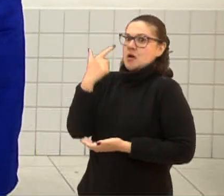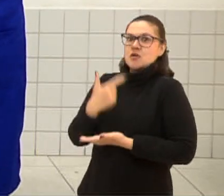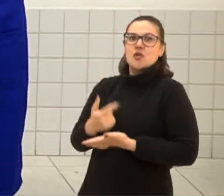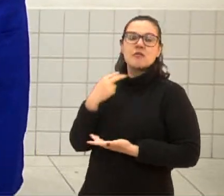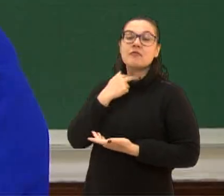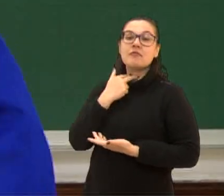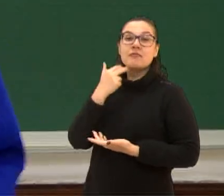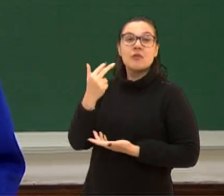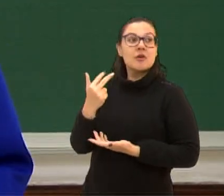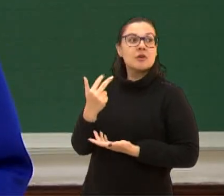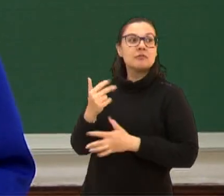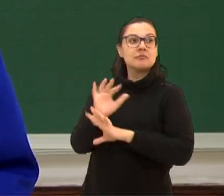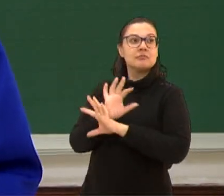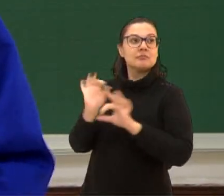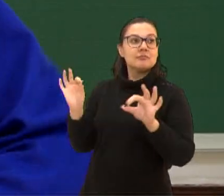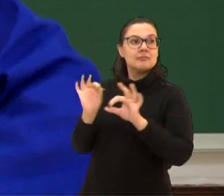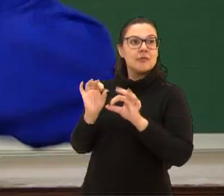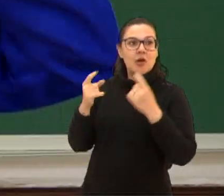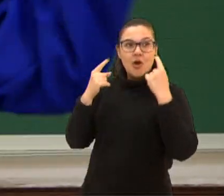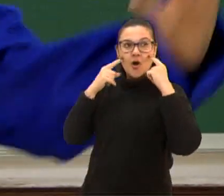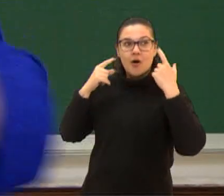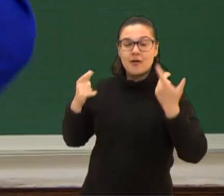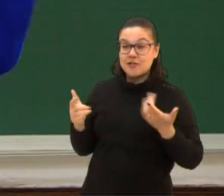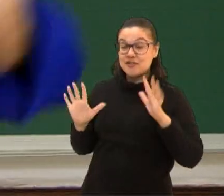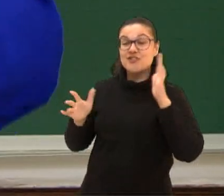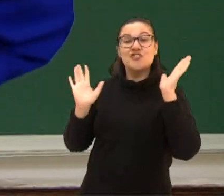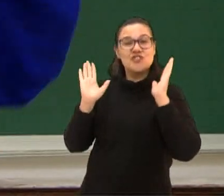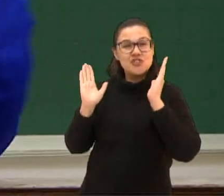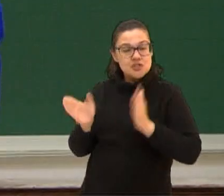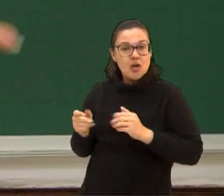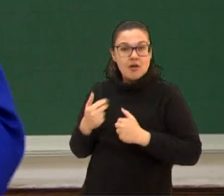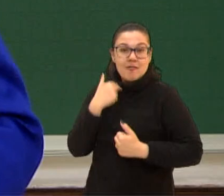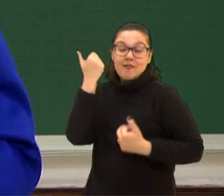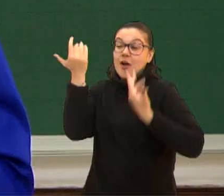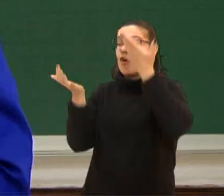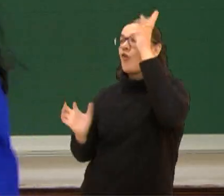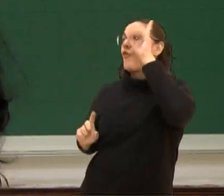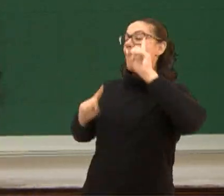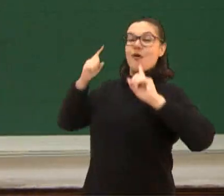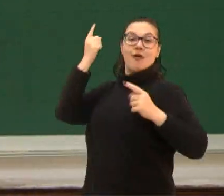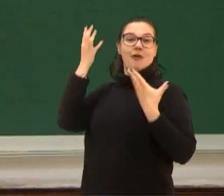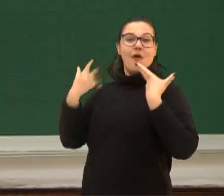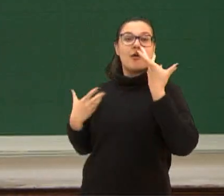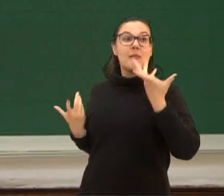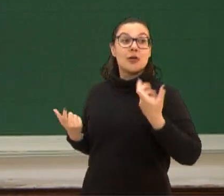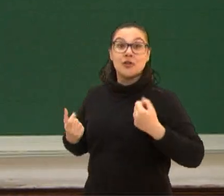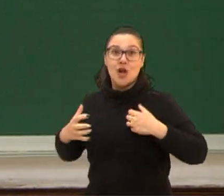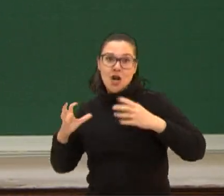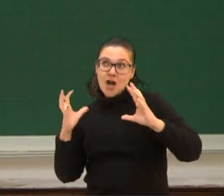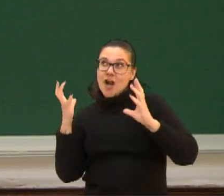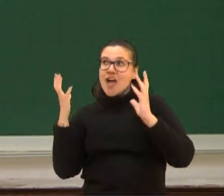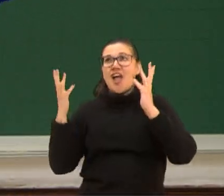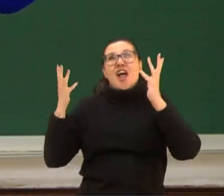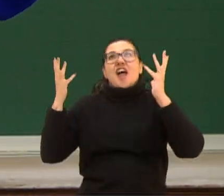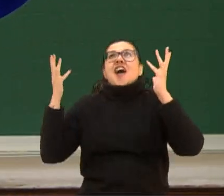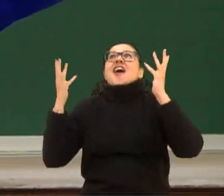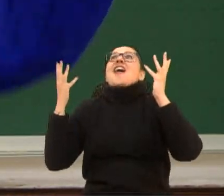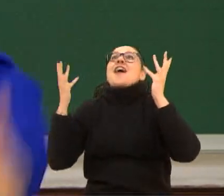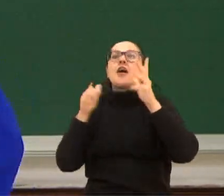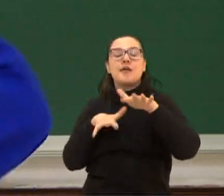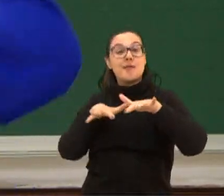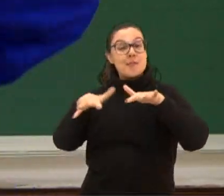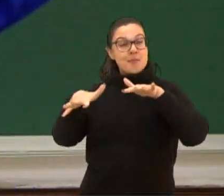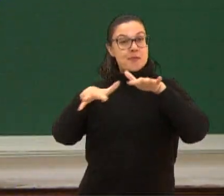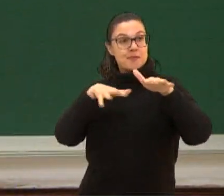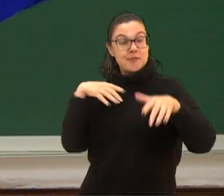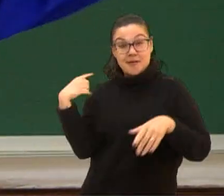interpretando com a voz, não tem como fugir, gente. A gente acaba falando com o corpo também, então tem que ele tá ali, né, fazendo o seu movimento.